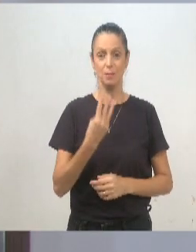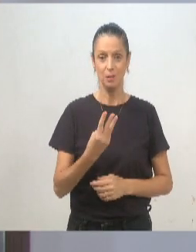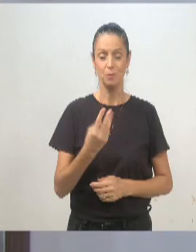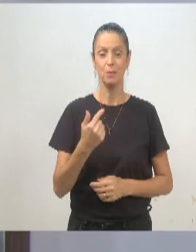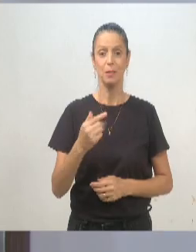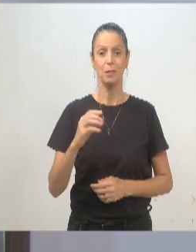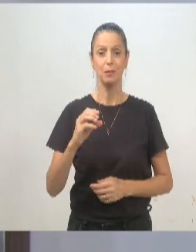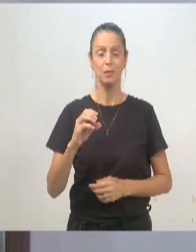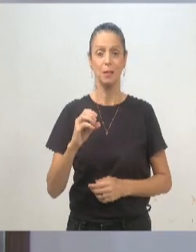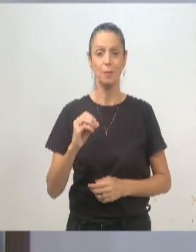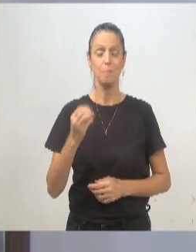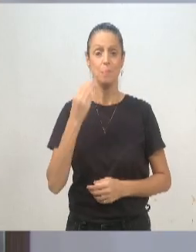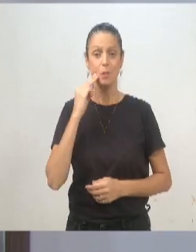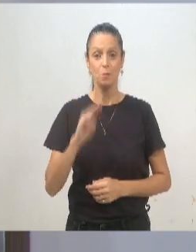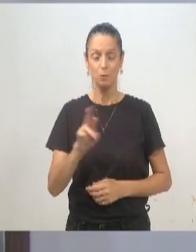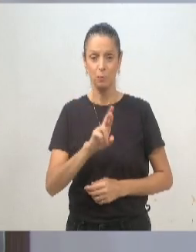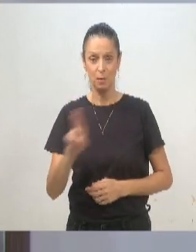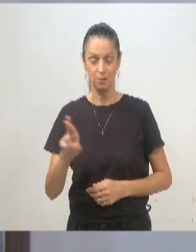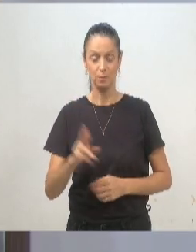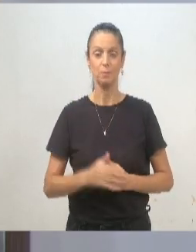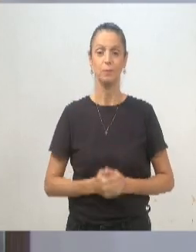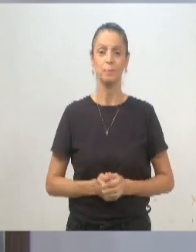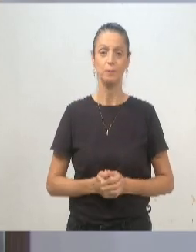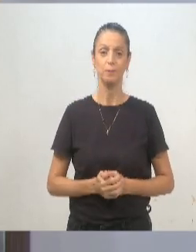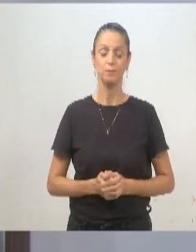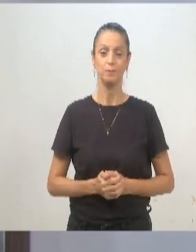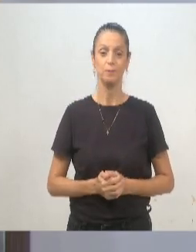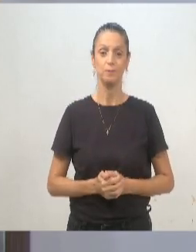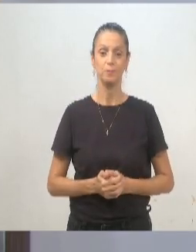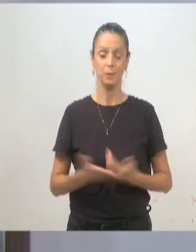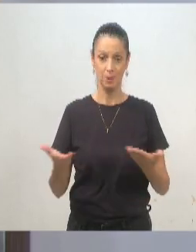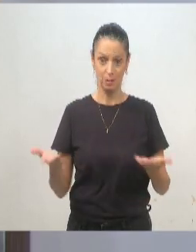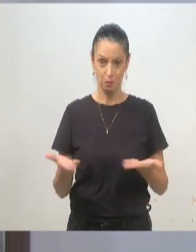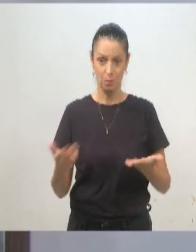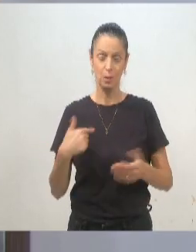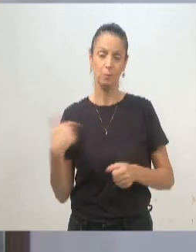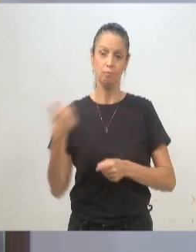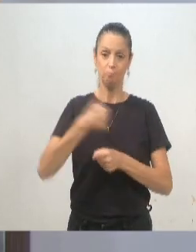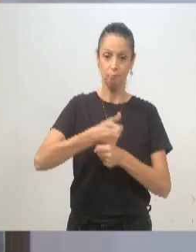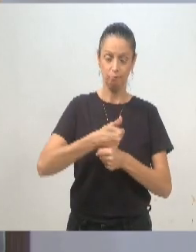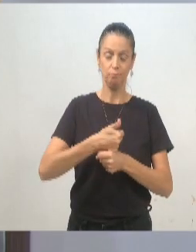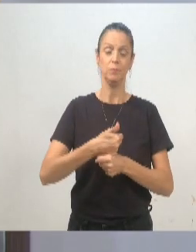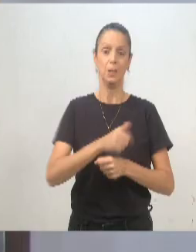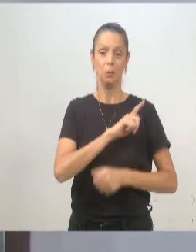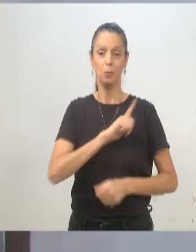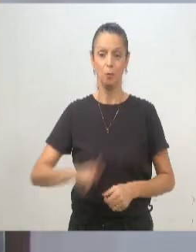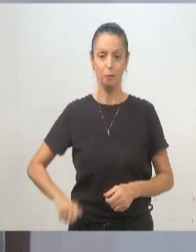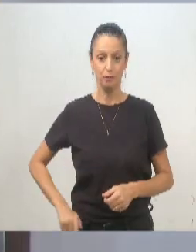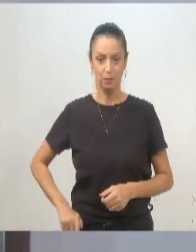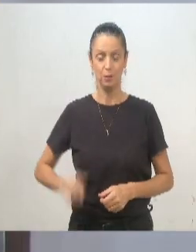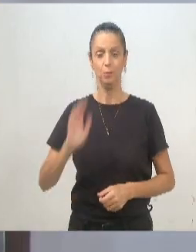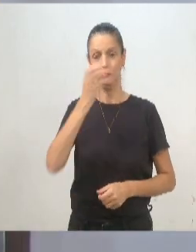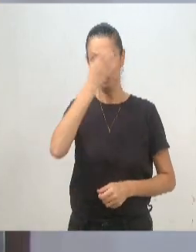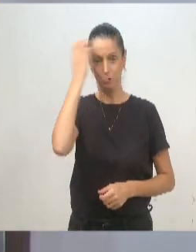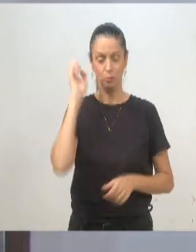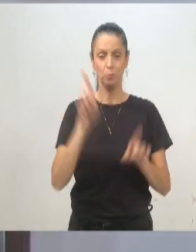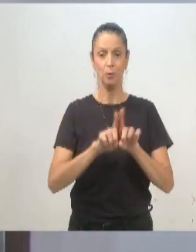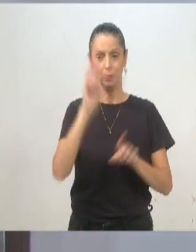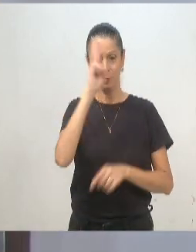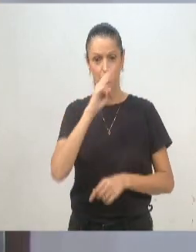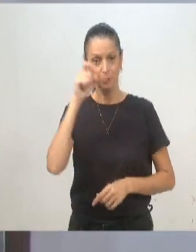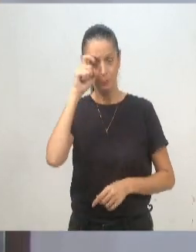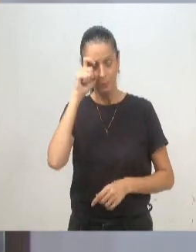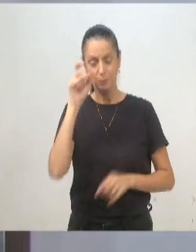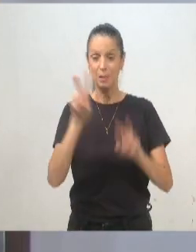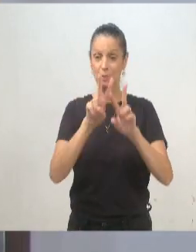reais. Então, desde que nós assumimos, agora no governo do prefeito Egídio e da vice-prefeita Maria Regina, esse assunto ele foi